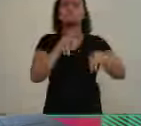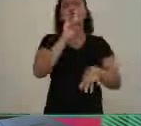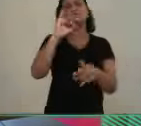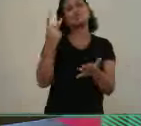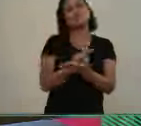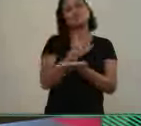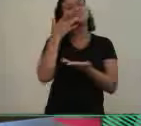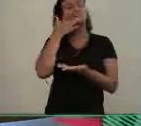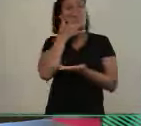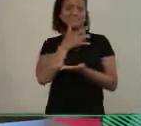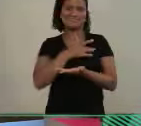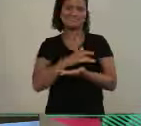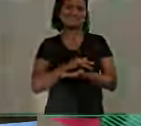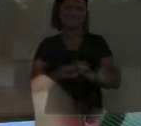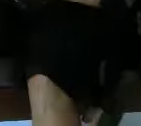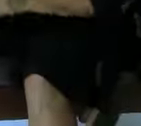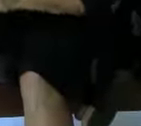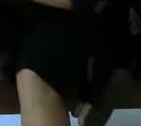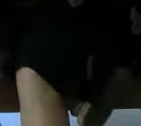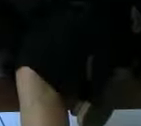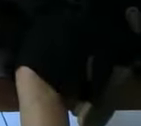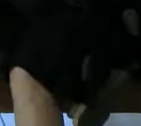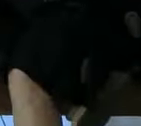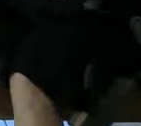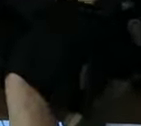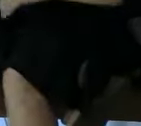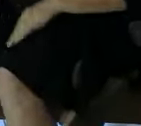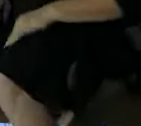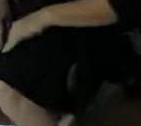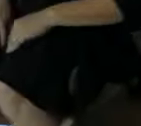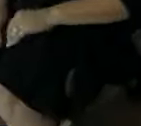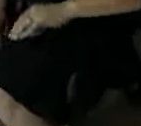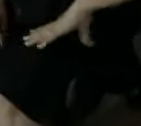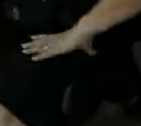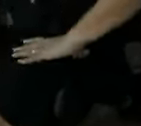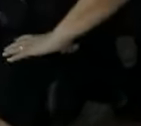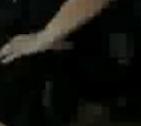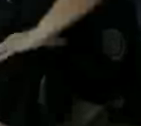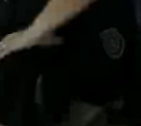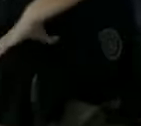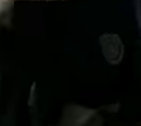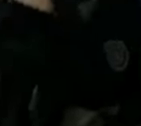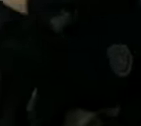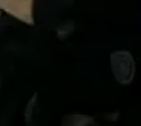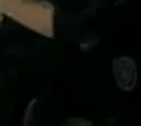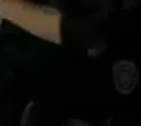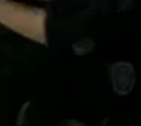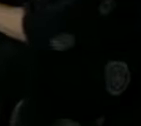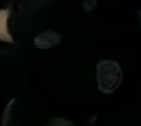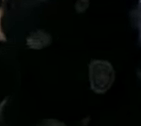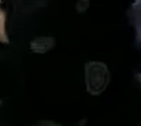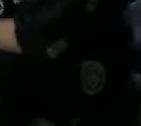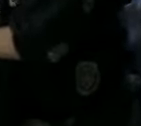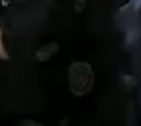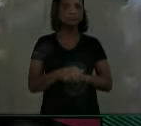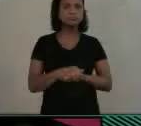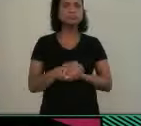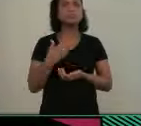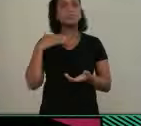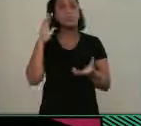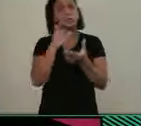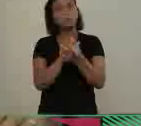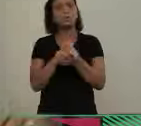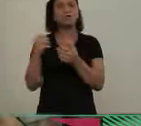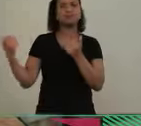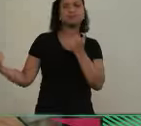bastante bem, e hoje em dia é essa delícia aí. Numa varanda, Manu com o braço direito engessado, sentada num sofá com bonecas ao lado da mãe. Meu